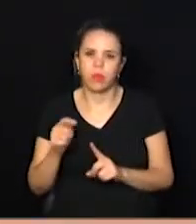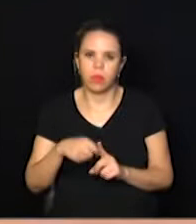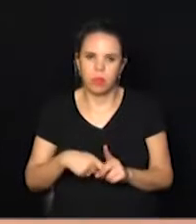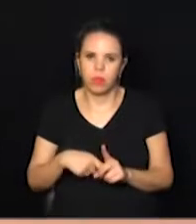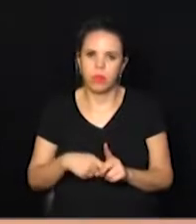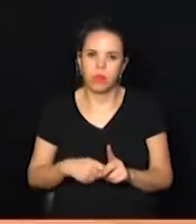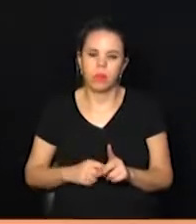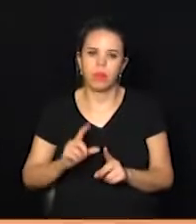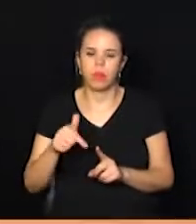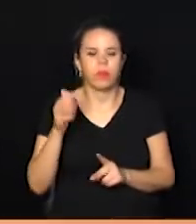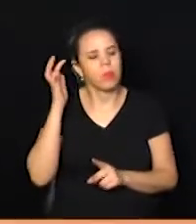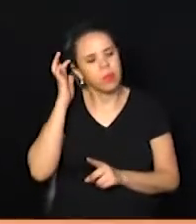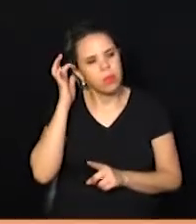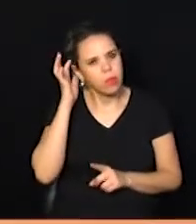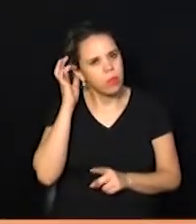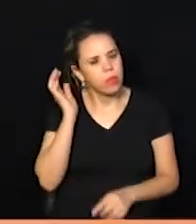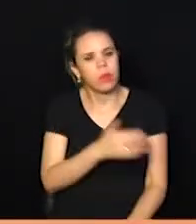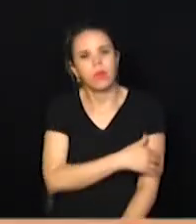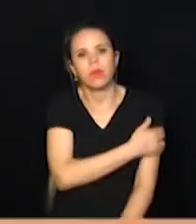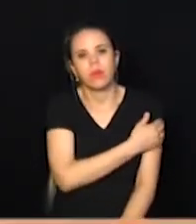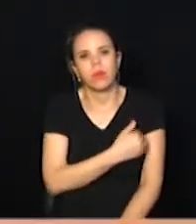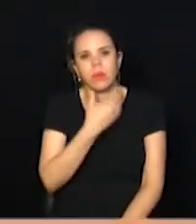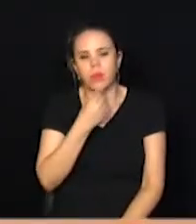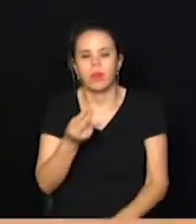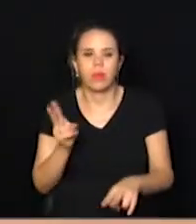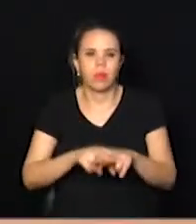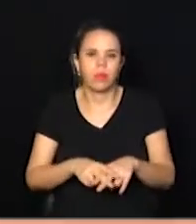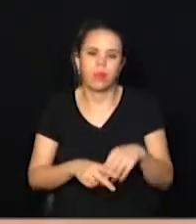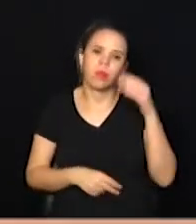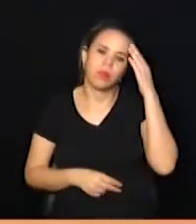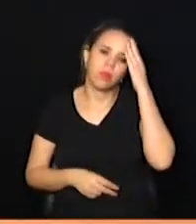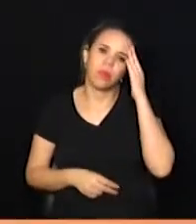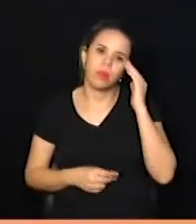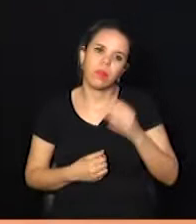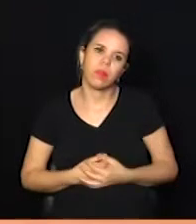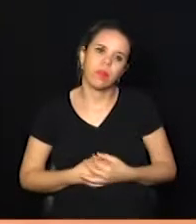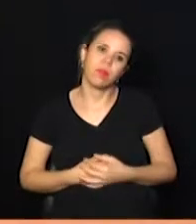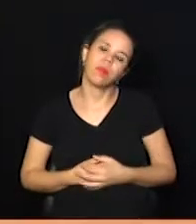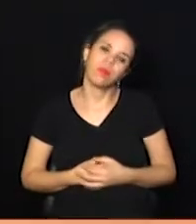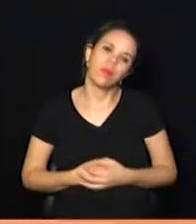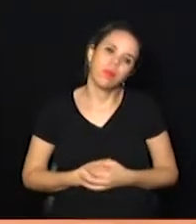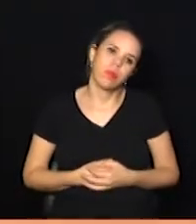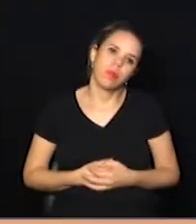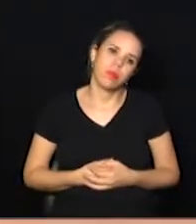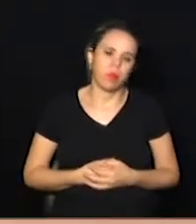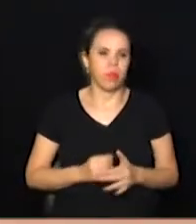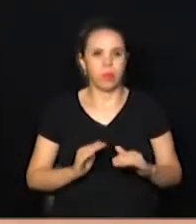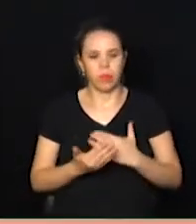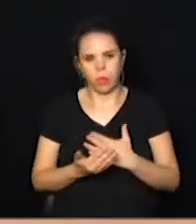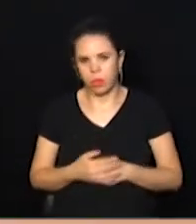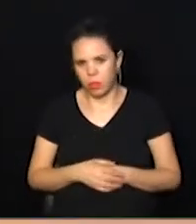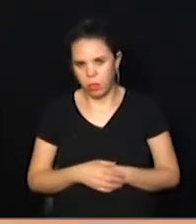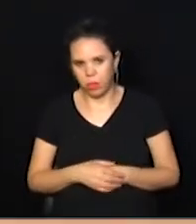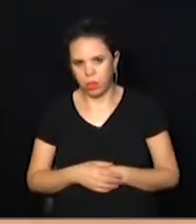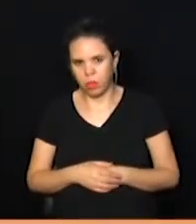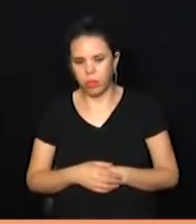Aproximadamente um mês depois, os meninos foram presos, vereadora Guida, numa comunidade chamada